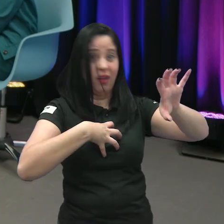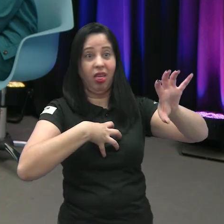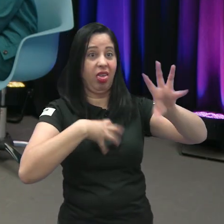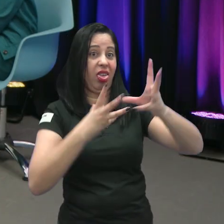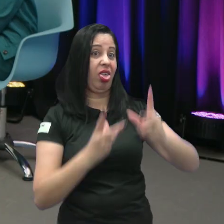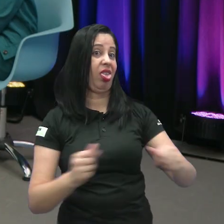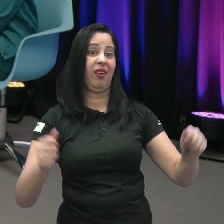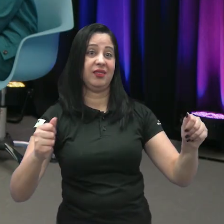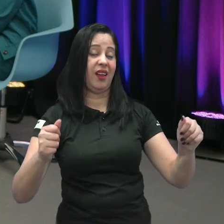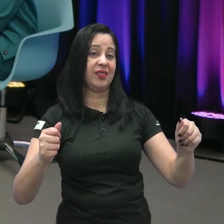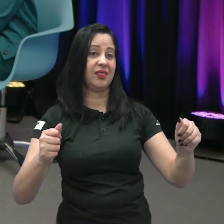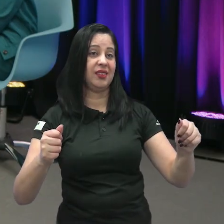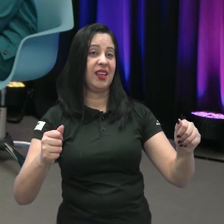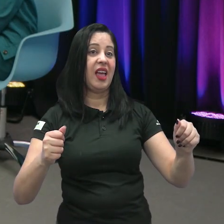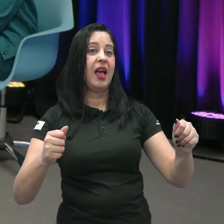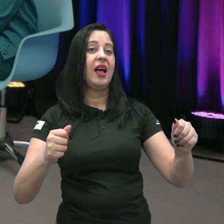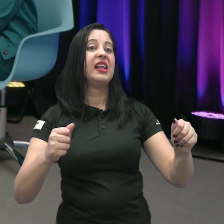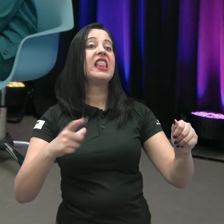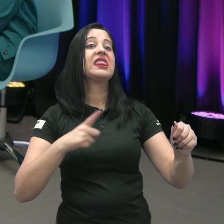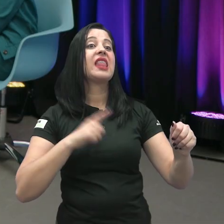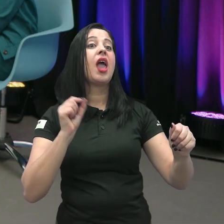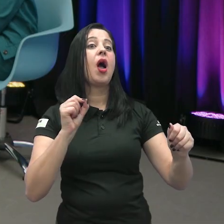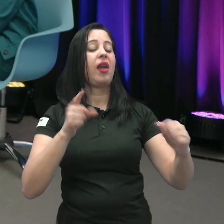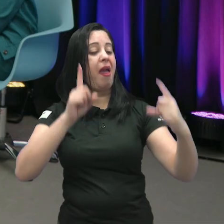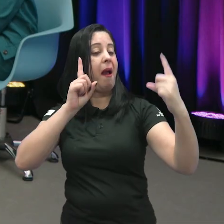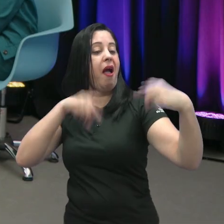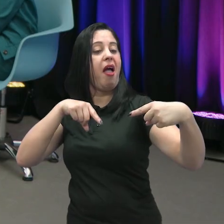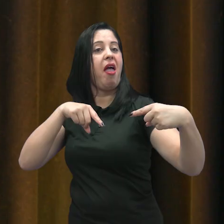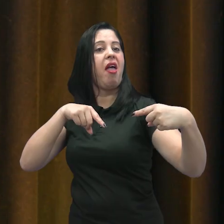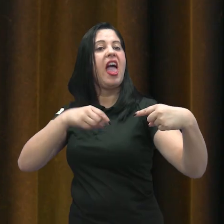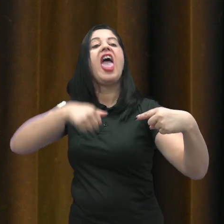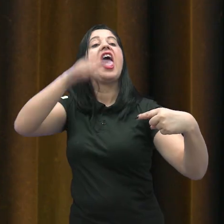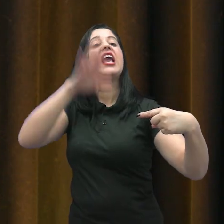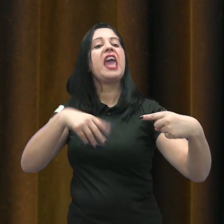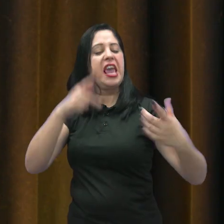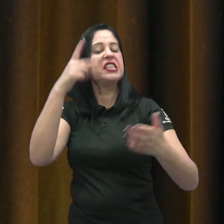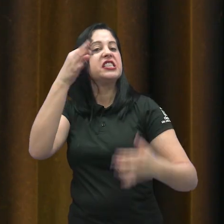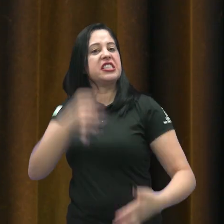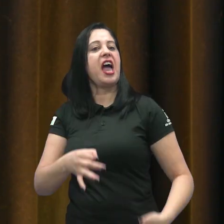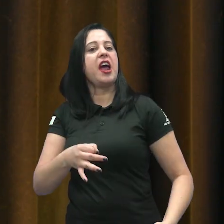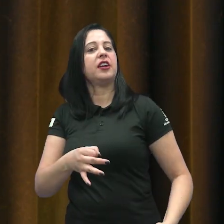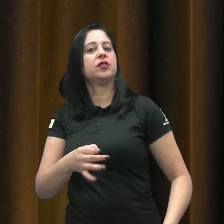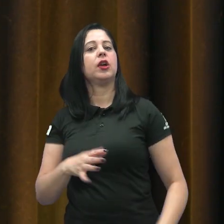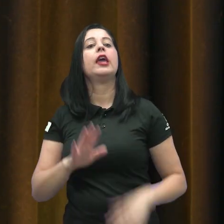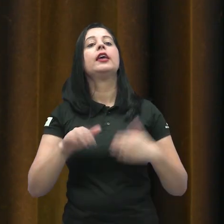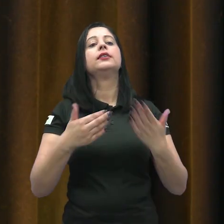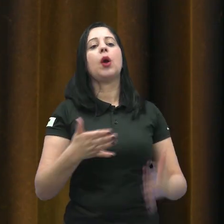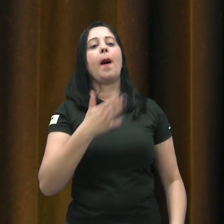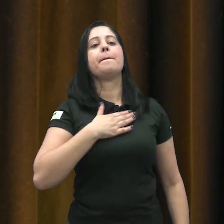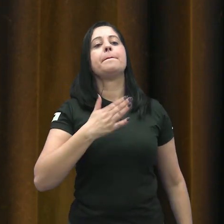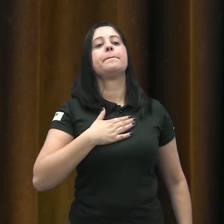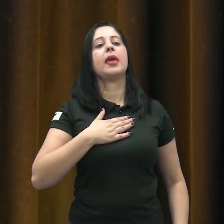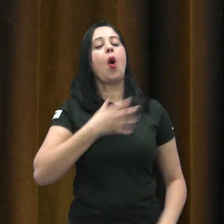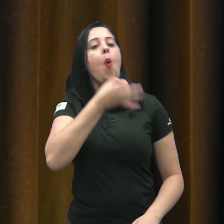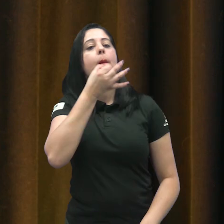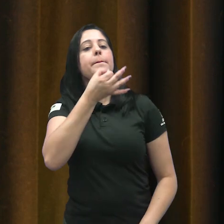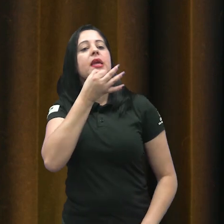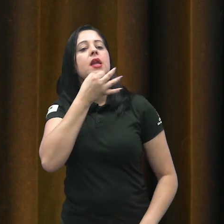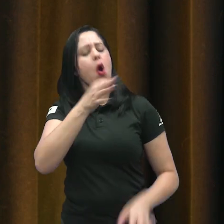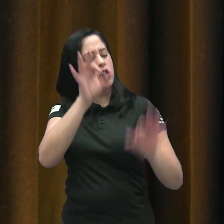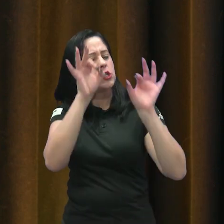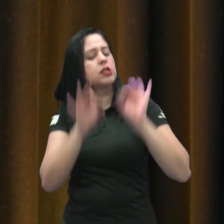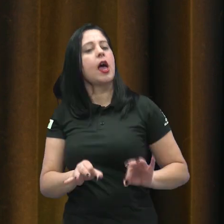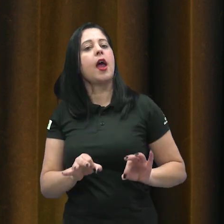hora tem uma competição de quem que está fazendo certo, quem está fazendo errado. Vou defender o meu ponto de vista e eu vou falar que o que